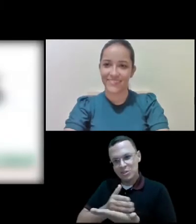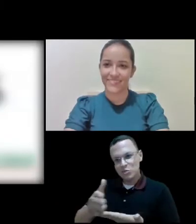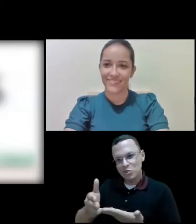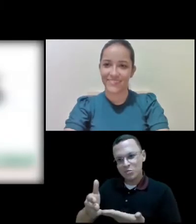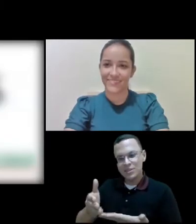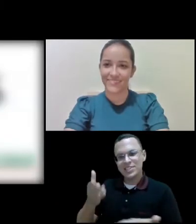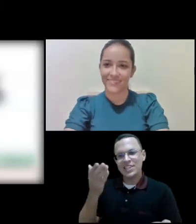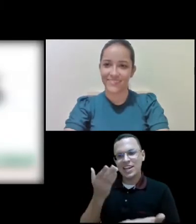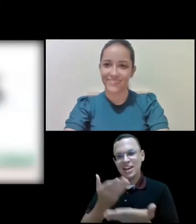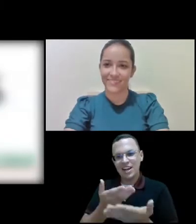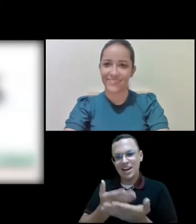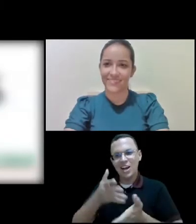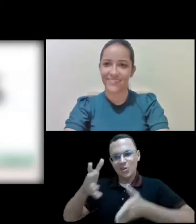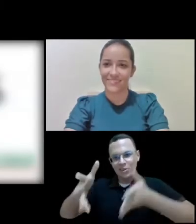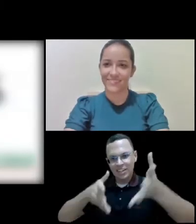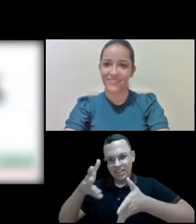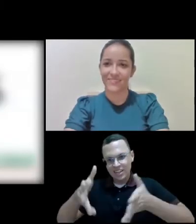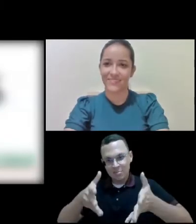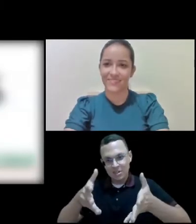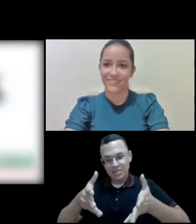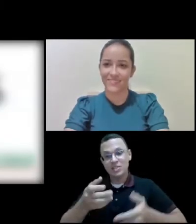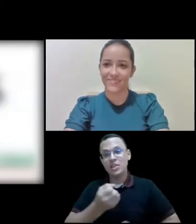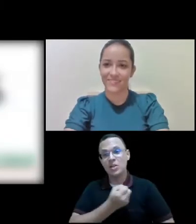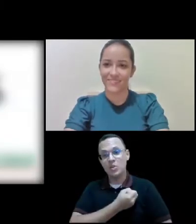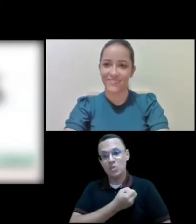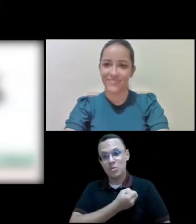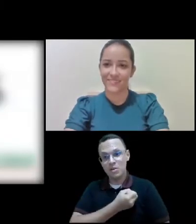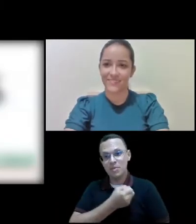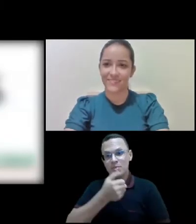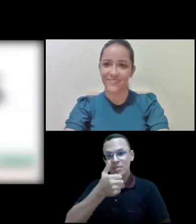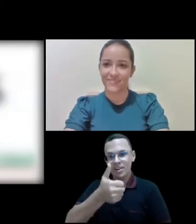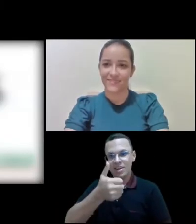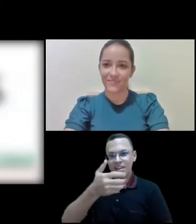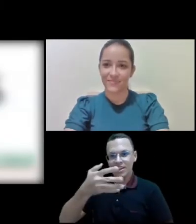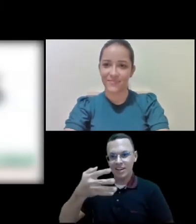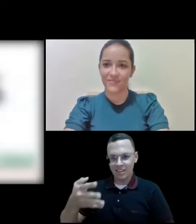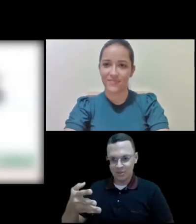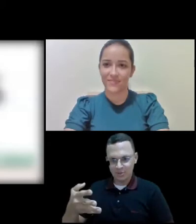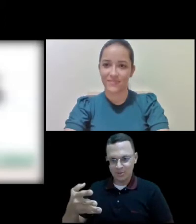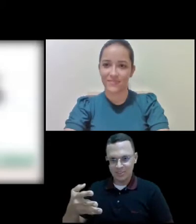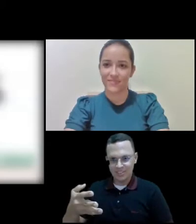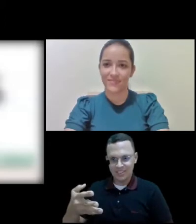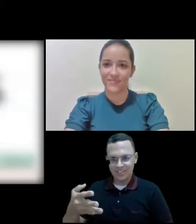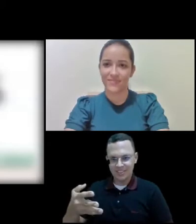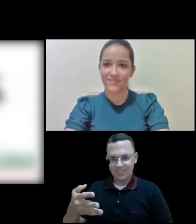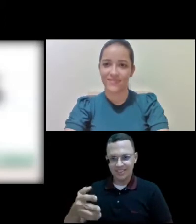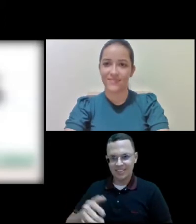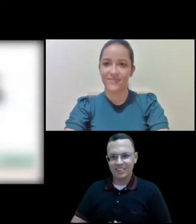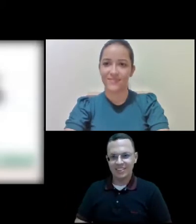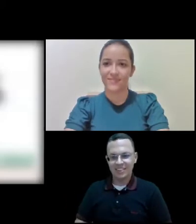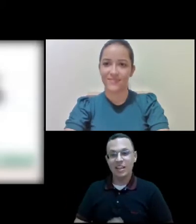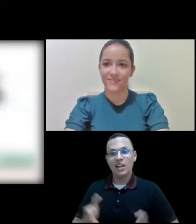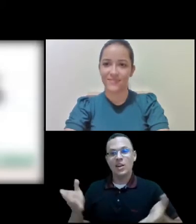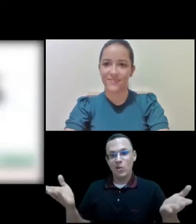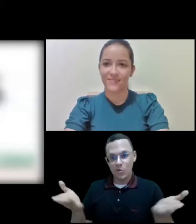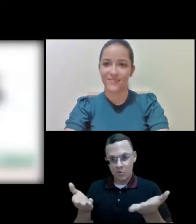agora nós vamos começar a aula de Libras, número 14.